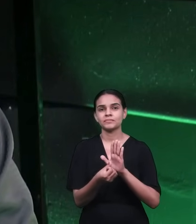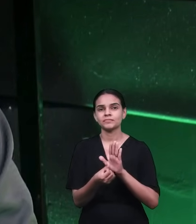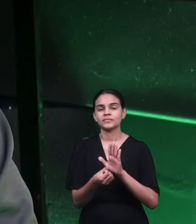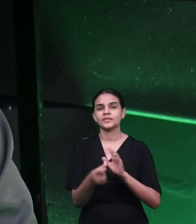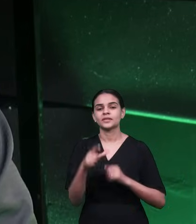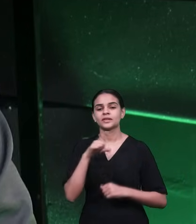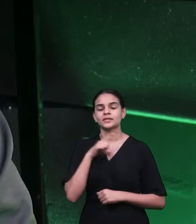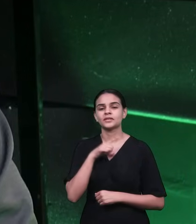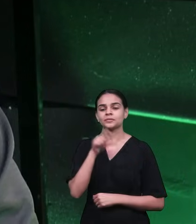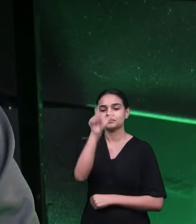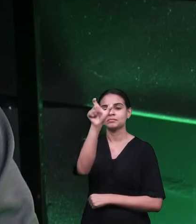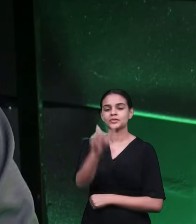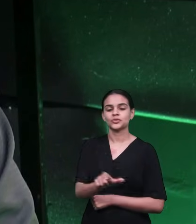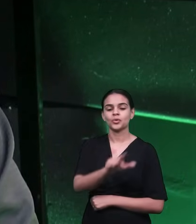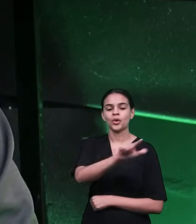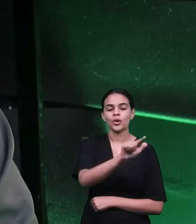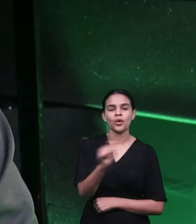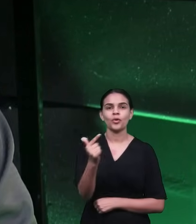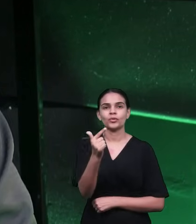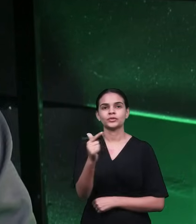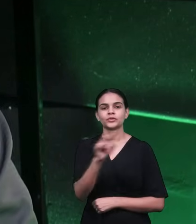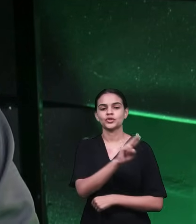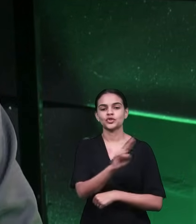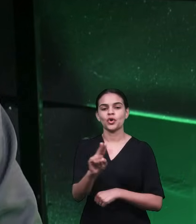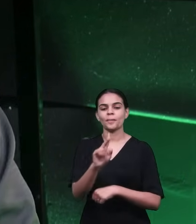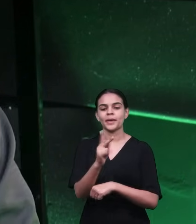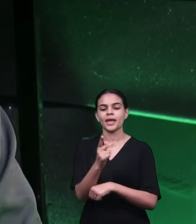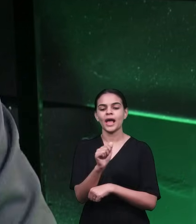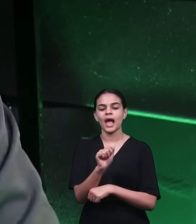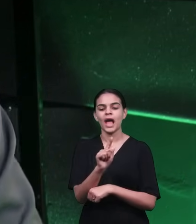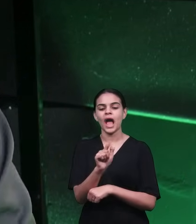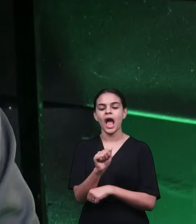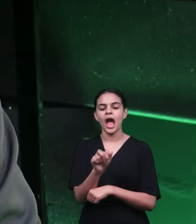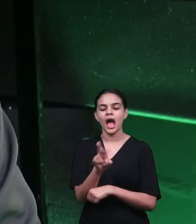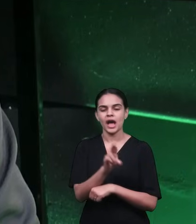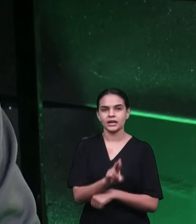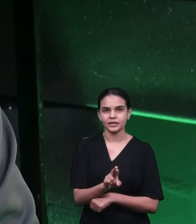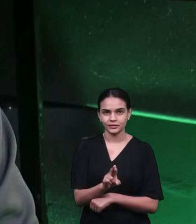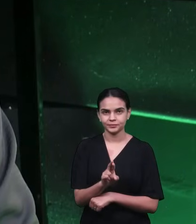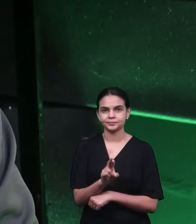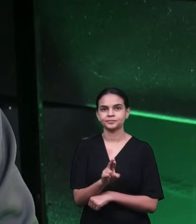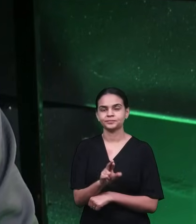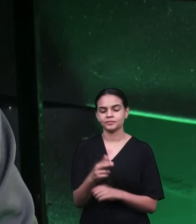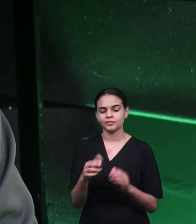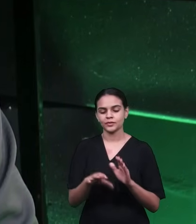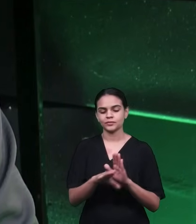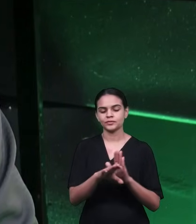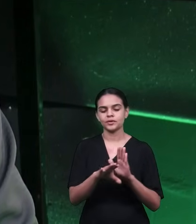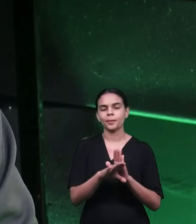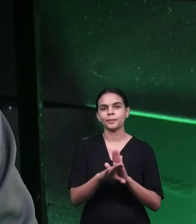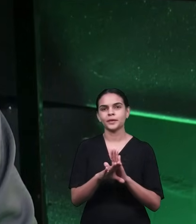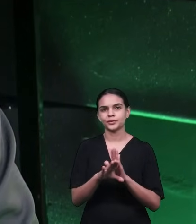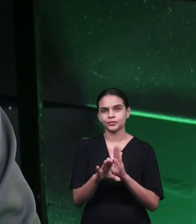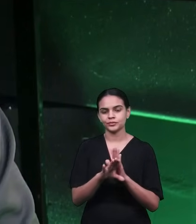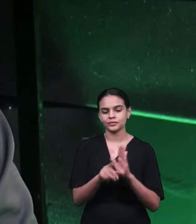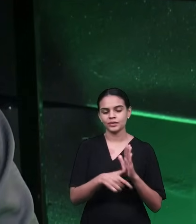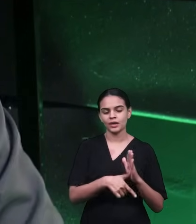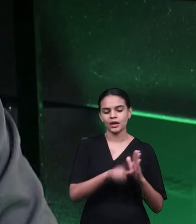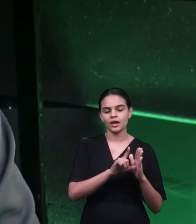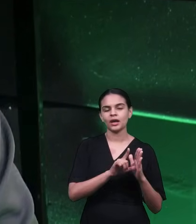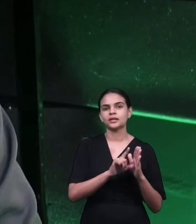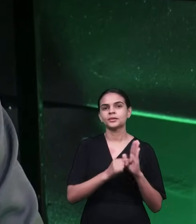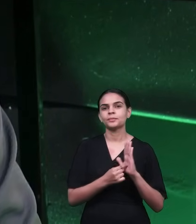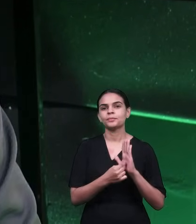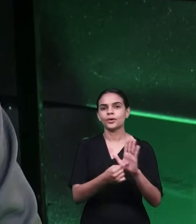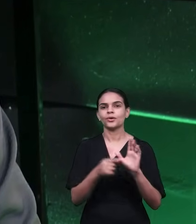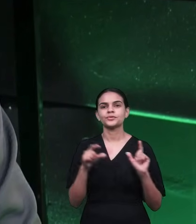outra personagem, que é Agar. Abraão, ele nos capítulos anteriores, até cronologicamente, a Bíblia diz